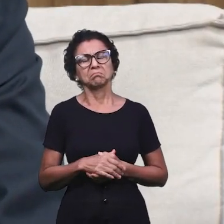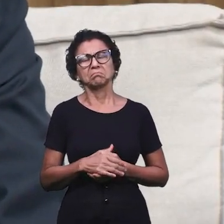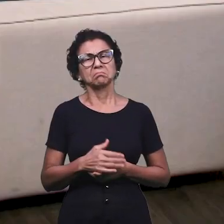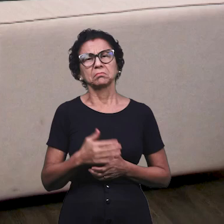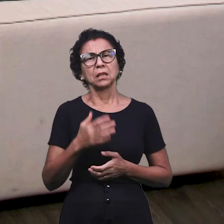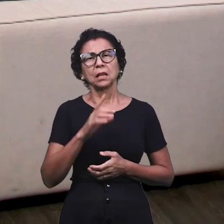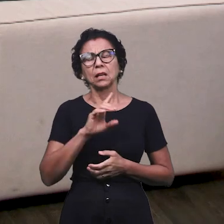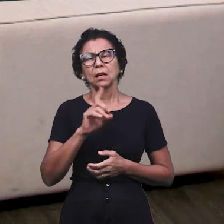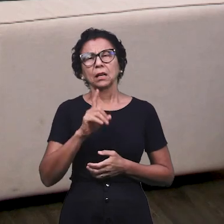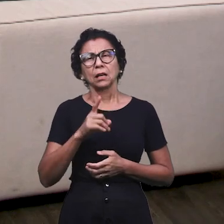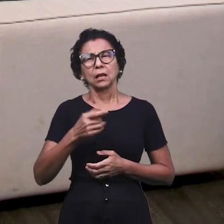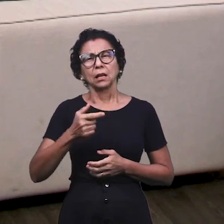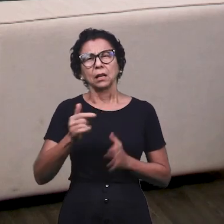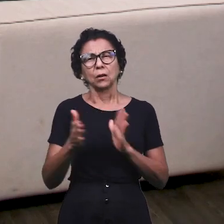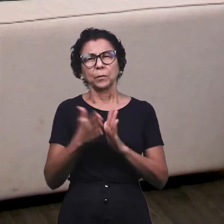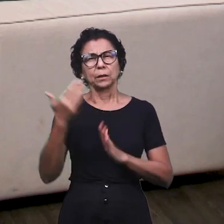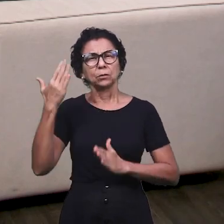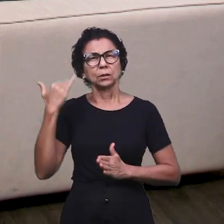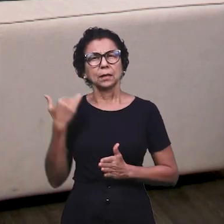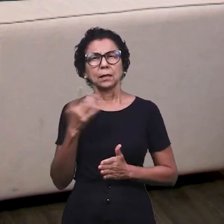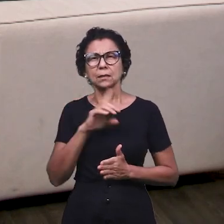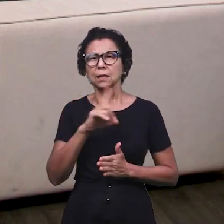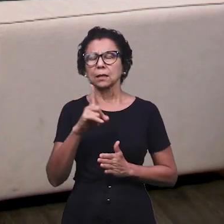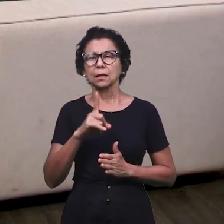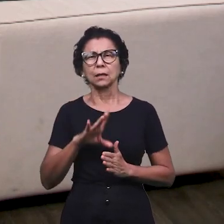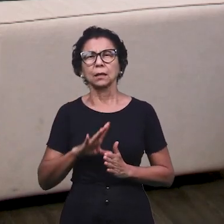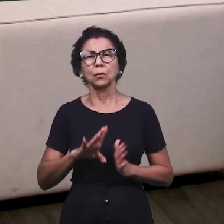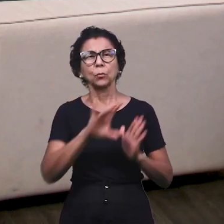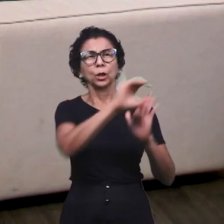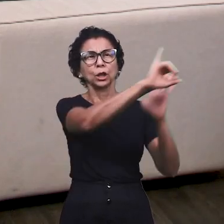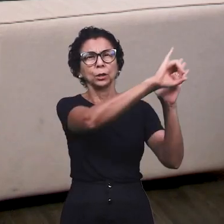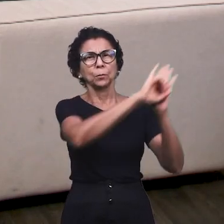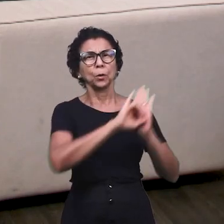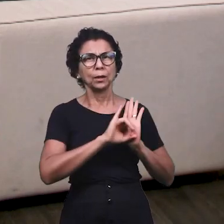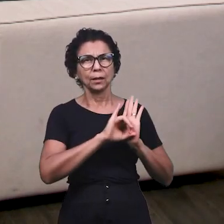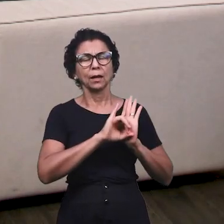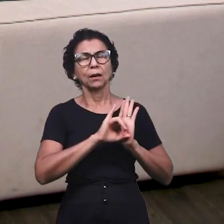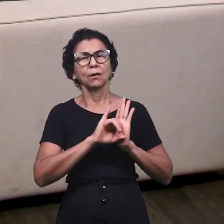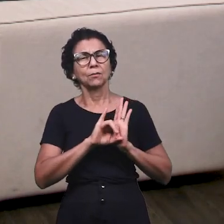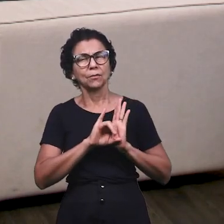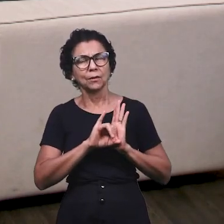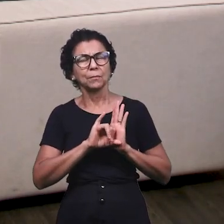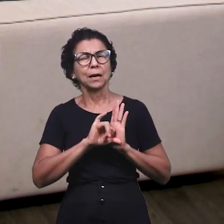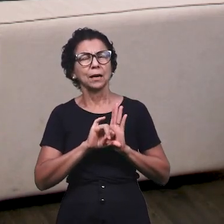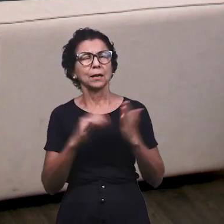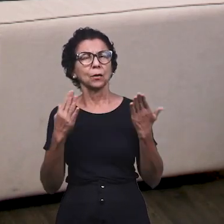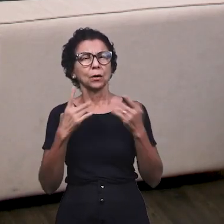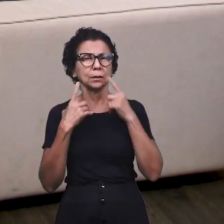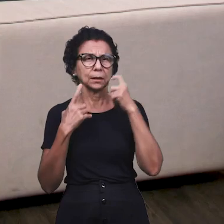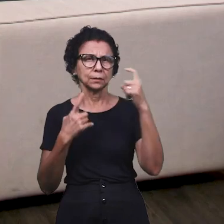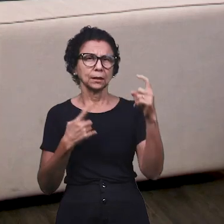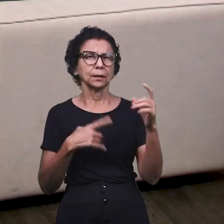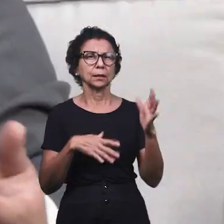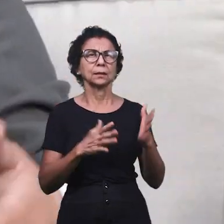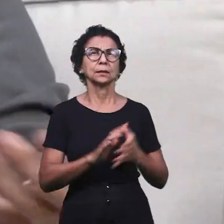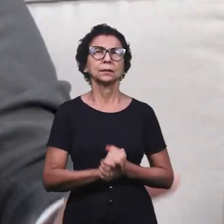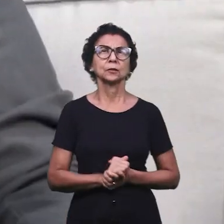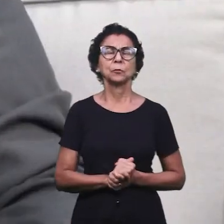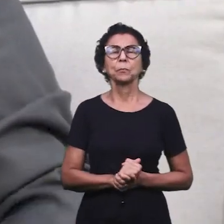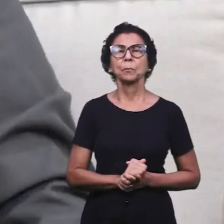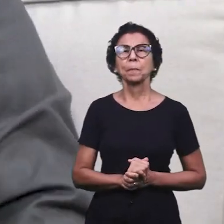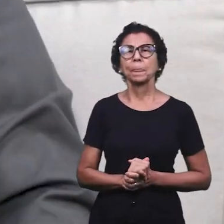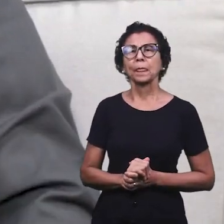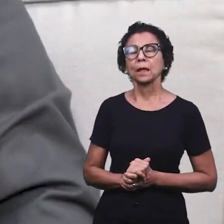Que acaba sendo a verticalização, né, da cadeia. Antes o lojista... Ali quem vendia